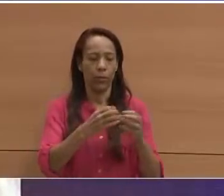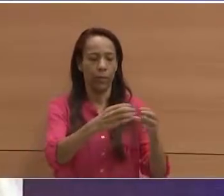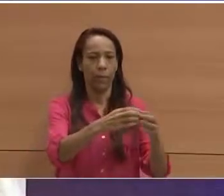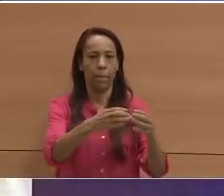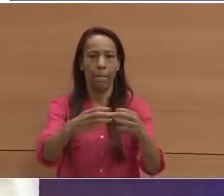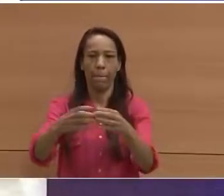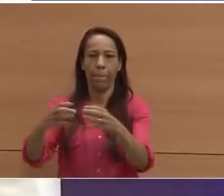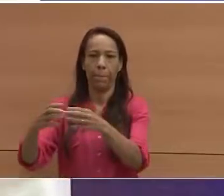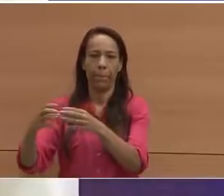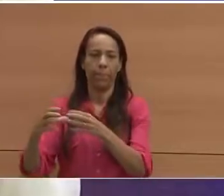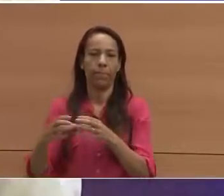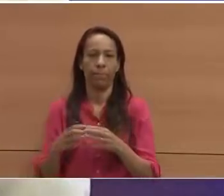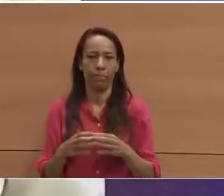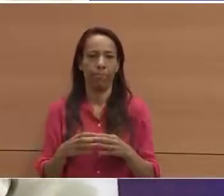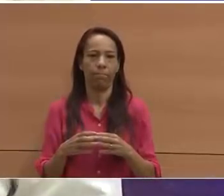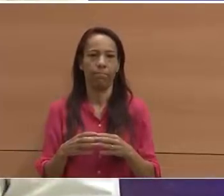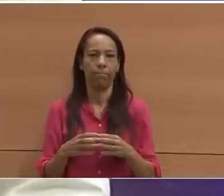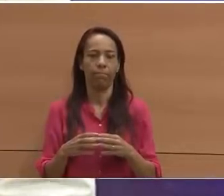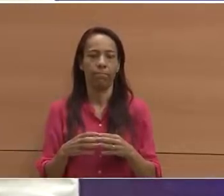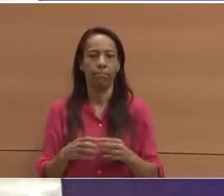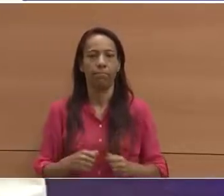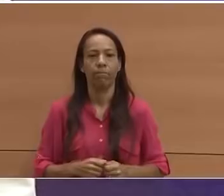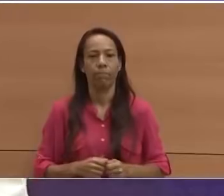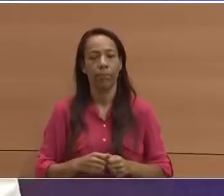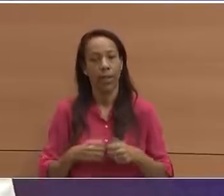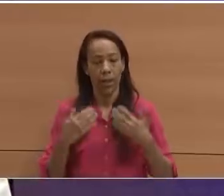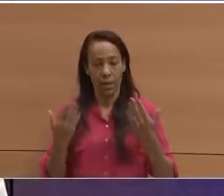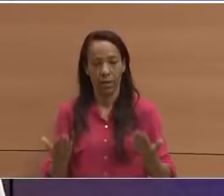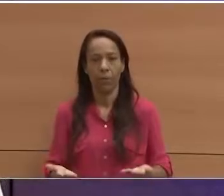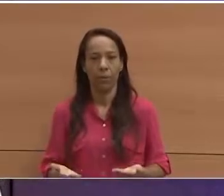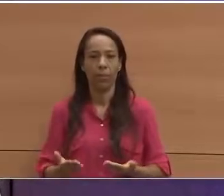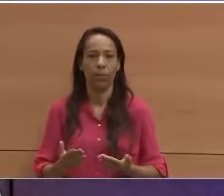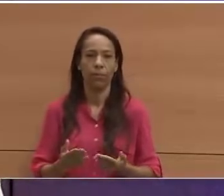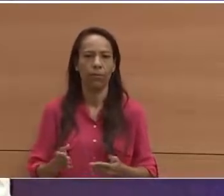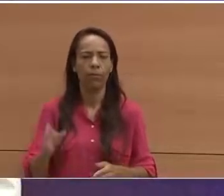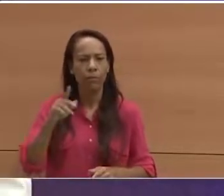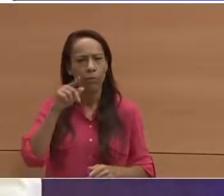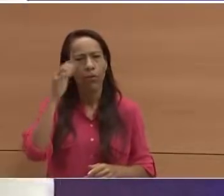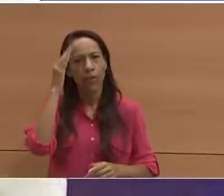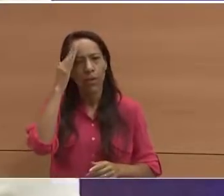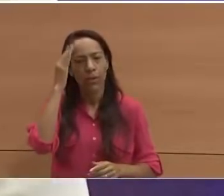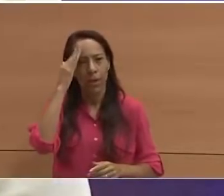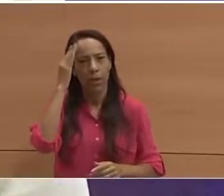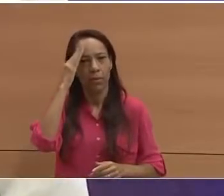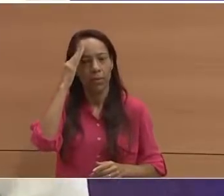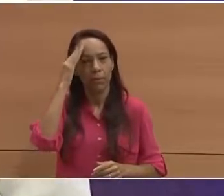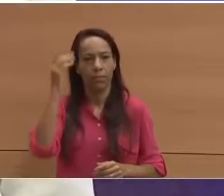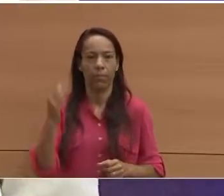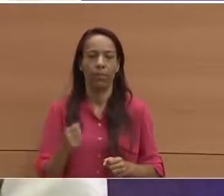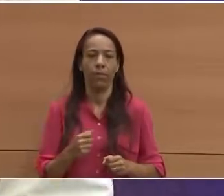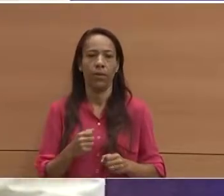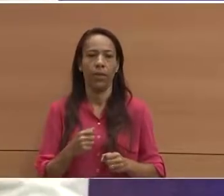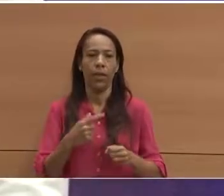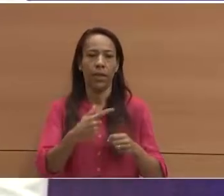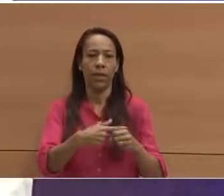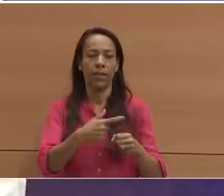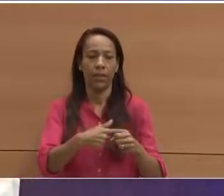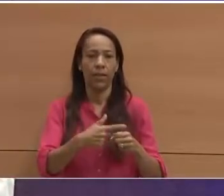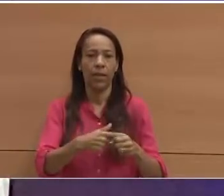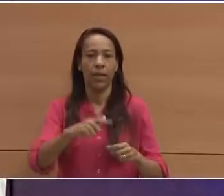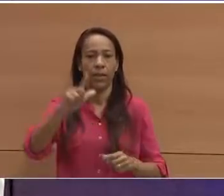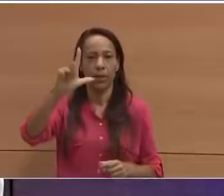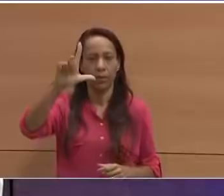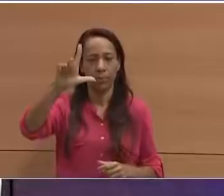certo? Então, vocês sabem que a Laodiceia, só uma curiosidade, Hierápolis fica numa região